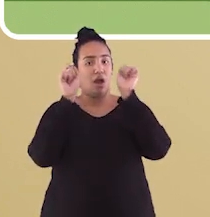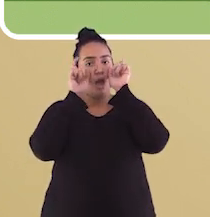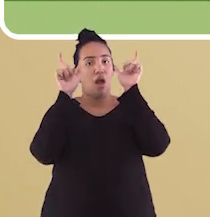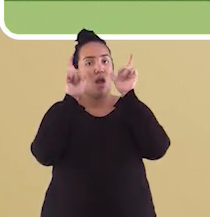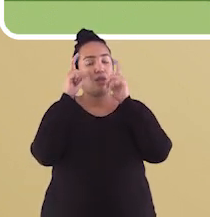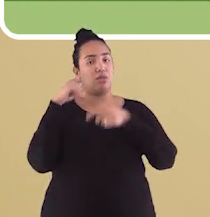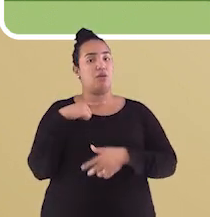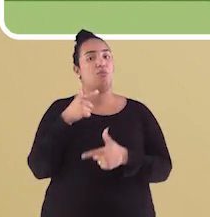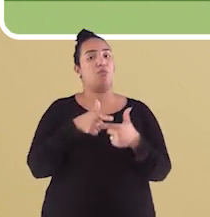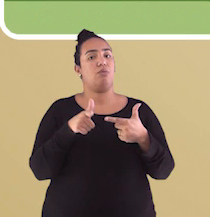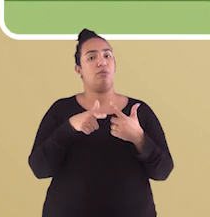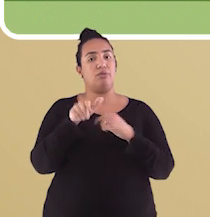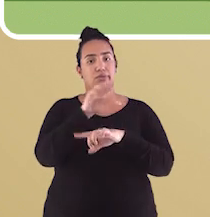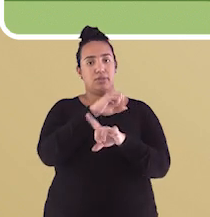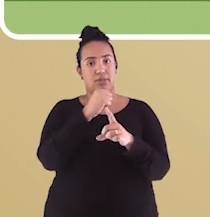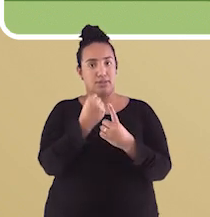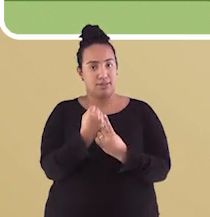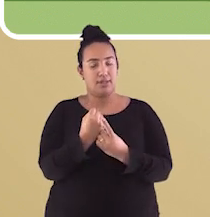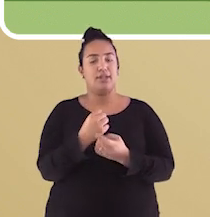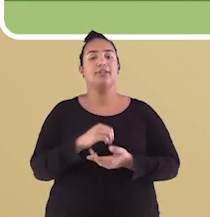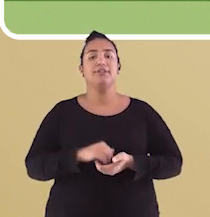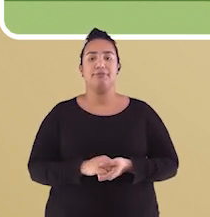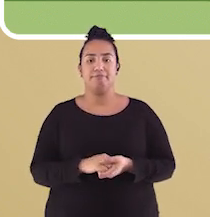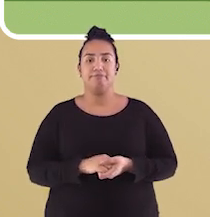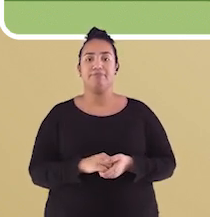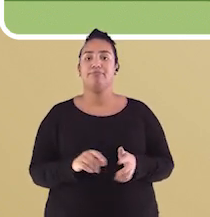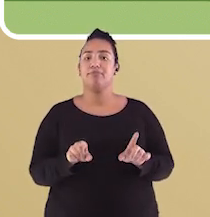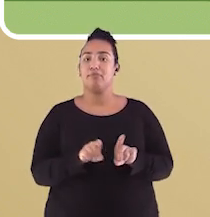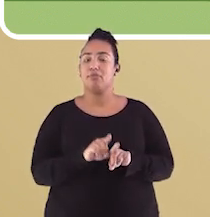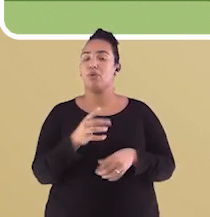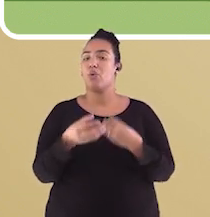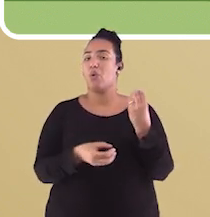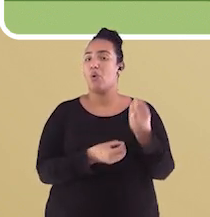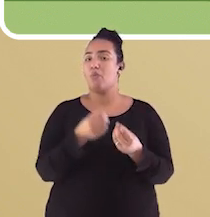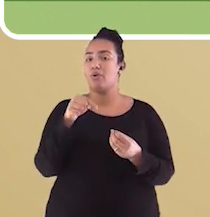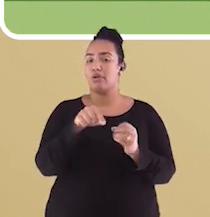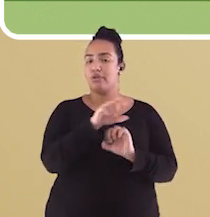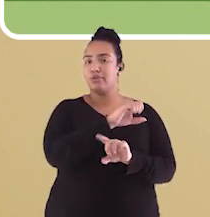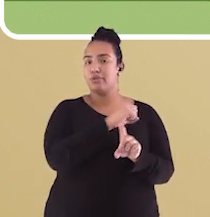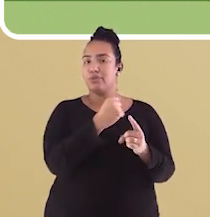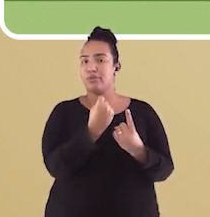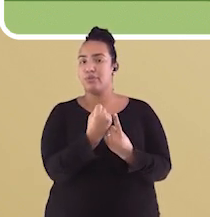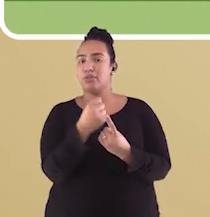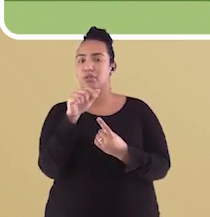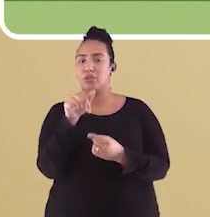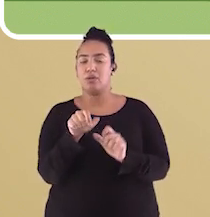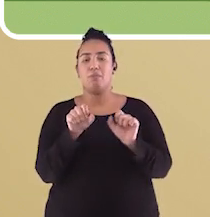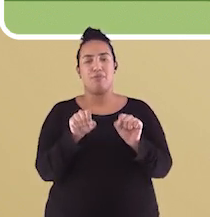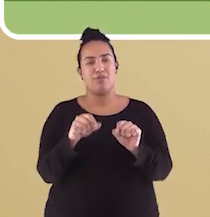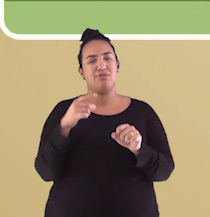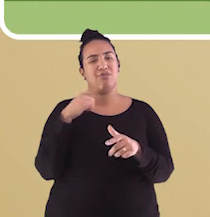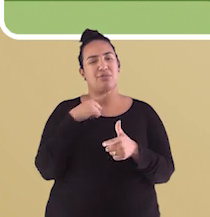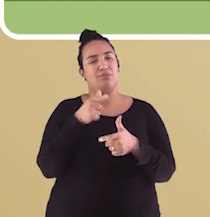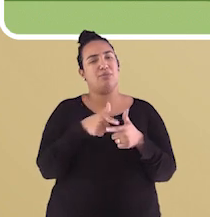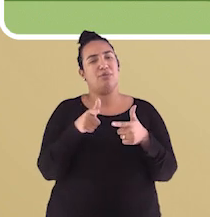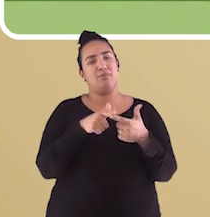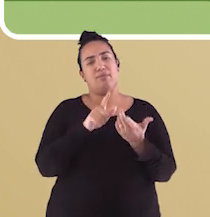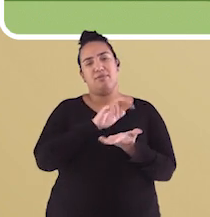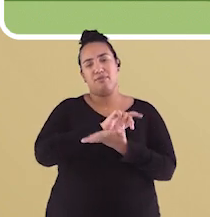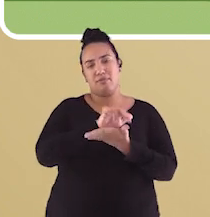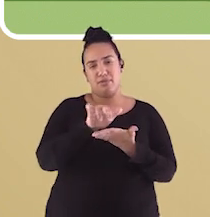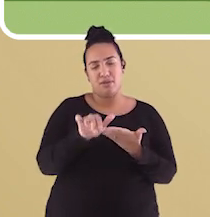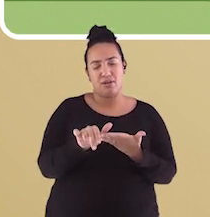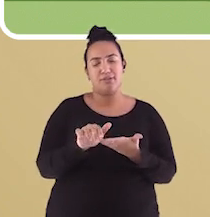problemas sociais presentes no continente e como suas sociedades podem ser complexas e com